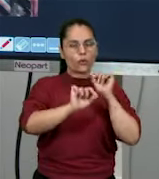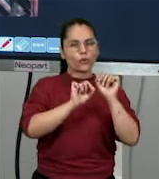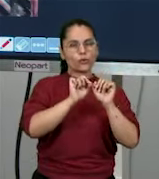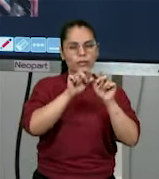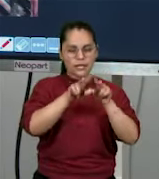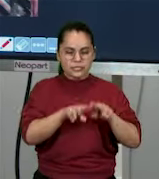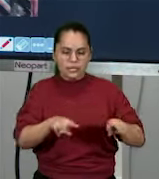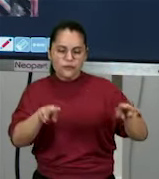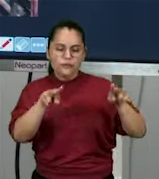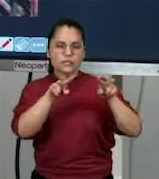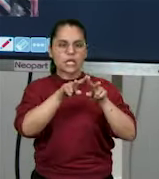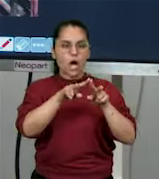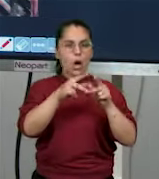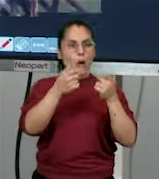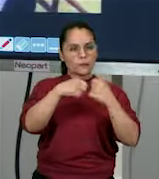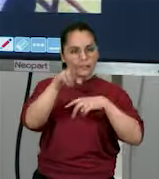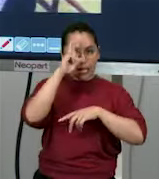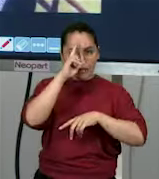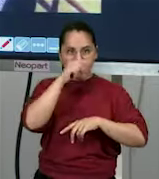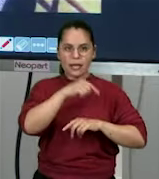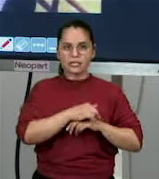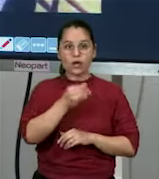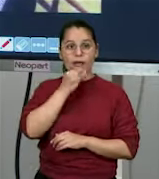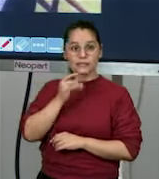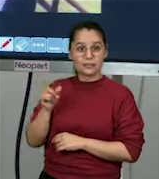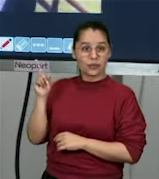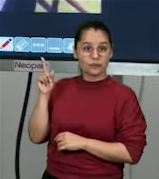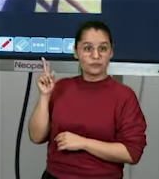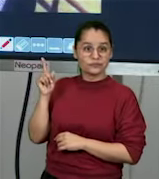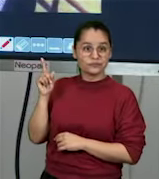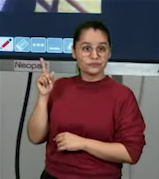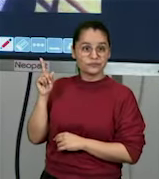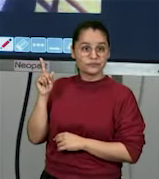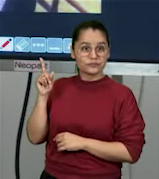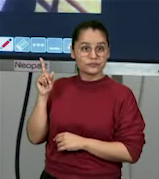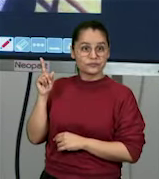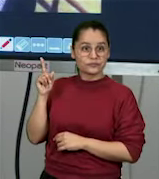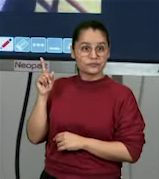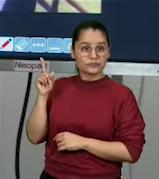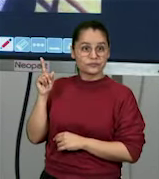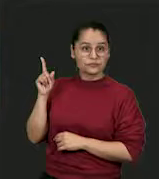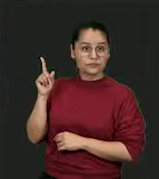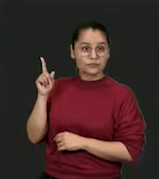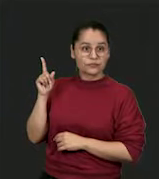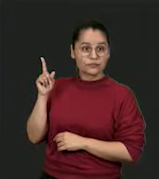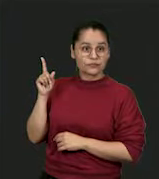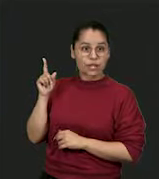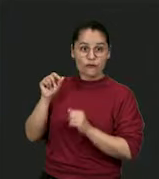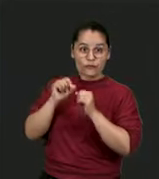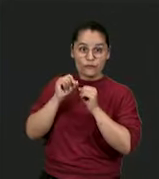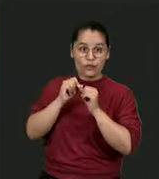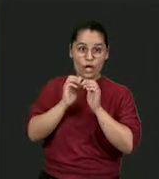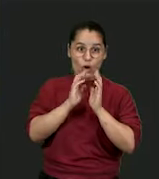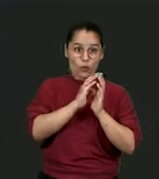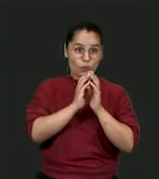tem que remeter a essa imagem que já existe. Esse é um exemplo de releitura da obra de Edvard Munch, que foi